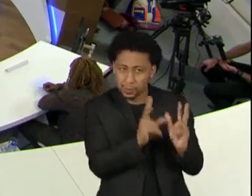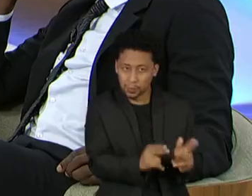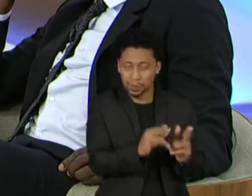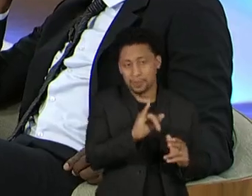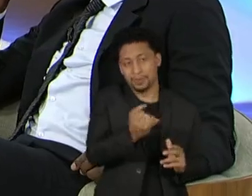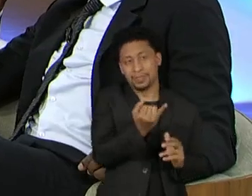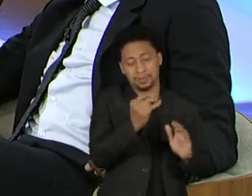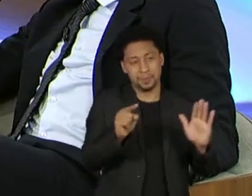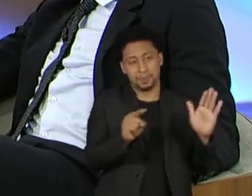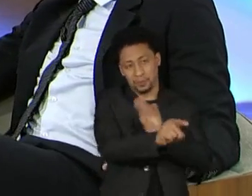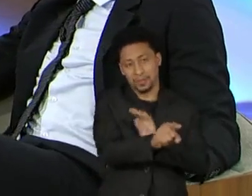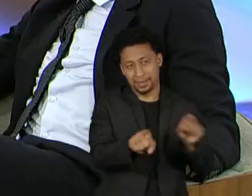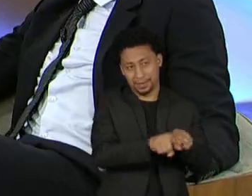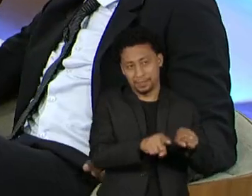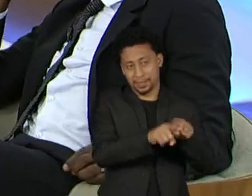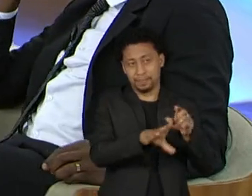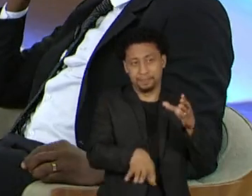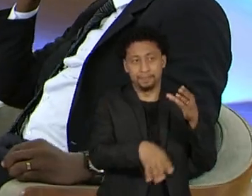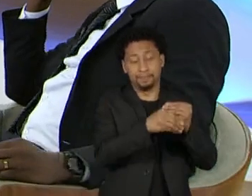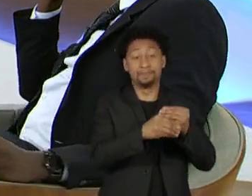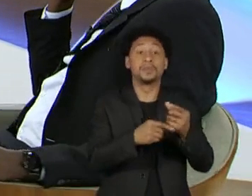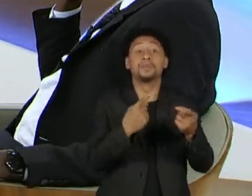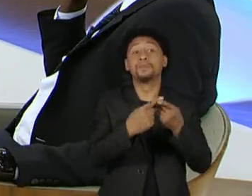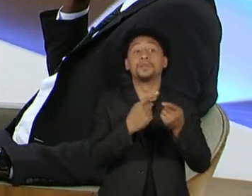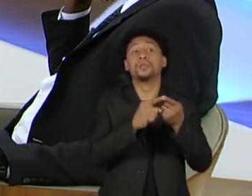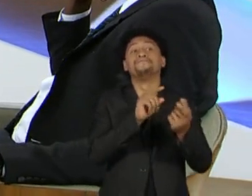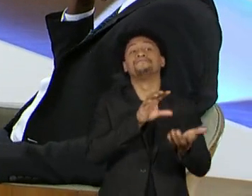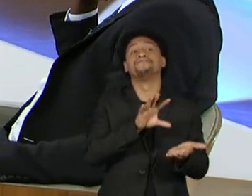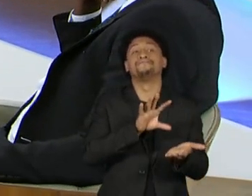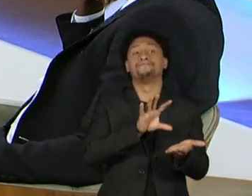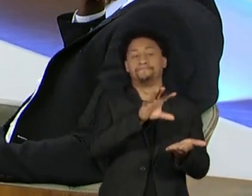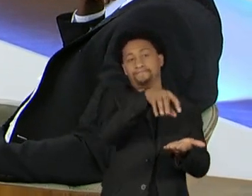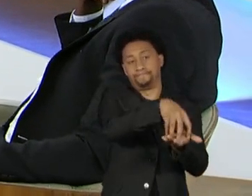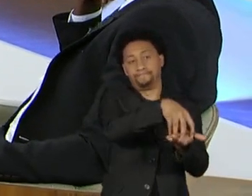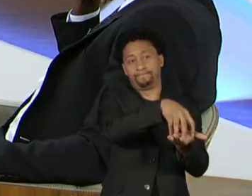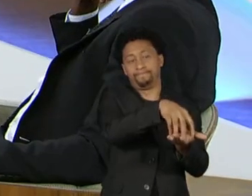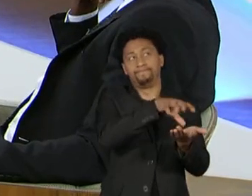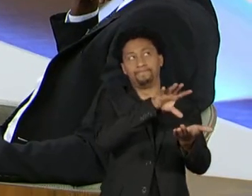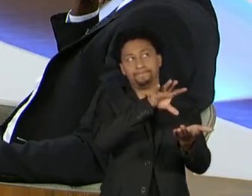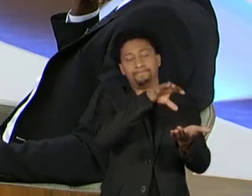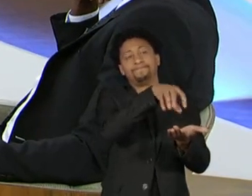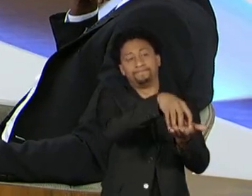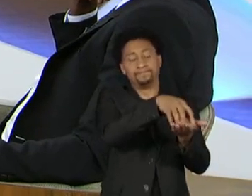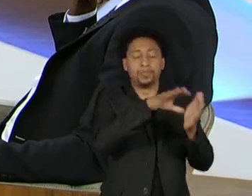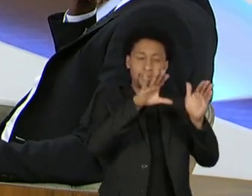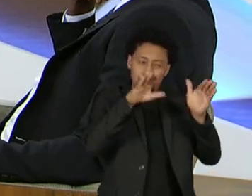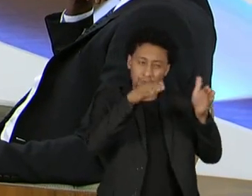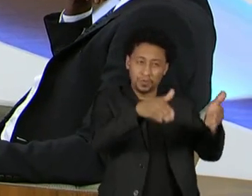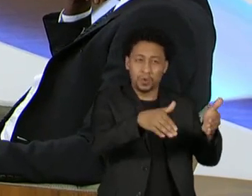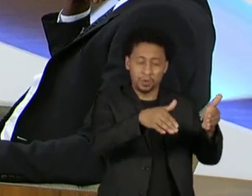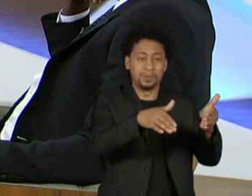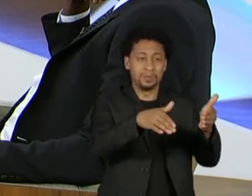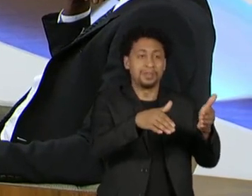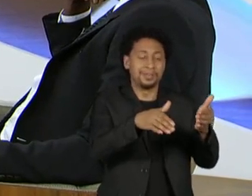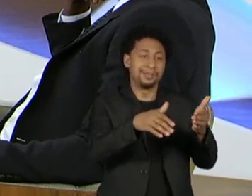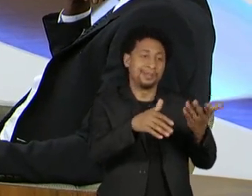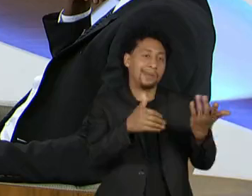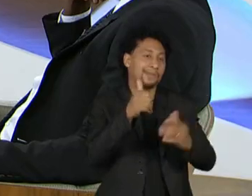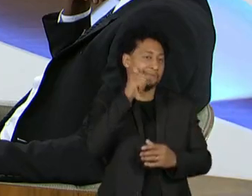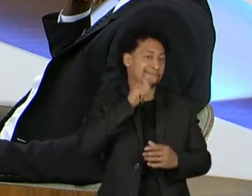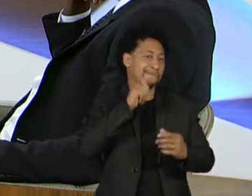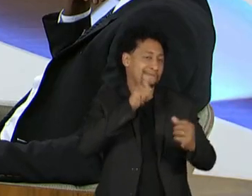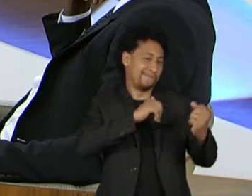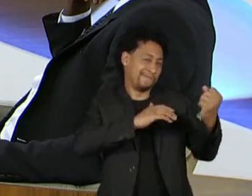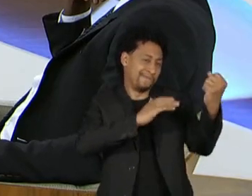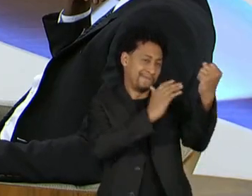vez depois PR as meninas porque o Instituto geledes que que é um instituto voltado para questão do feminismo negro listou 12